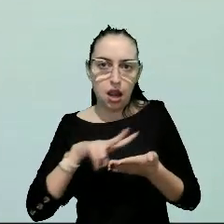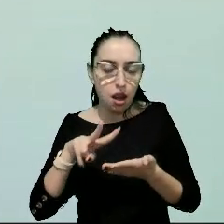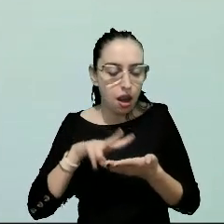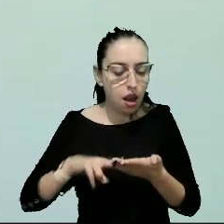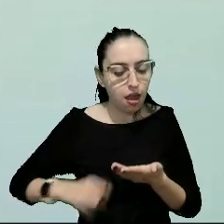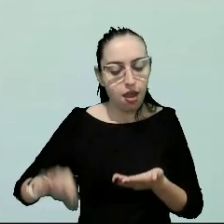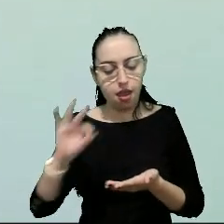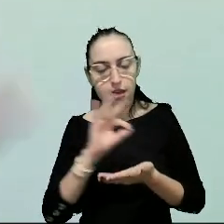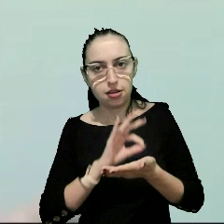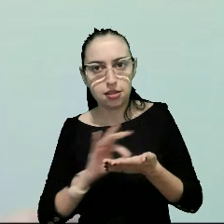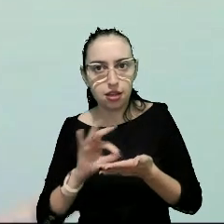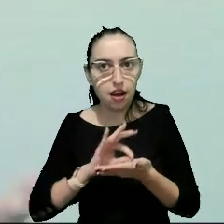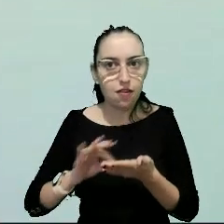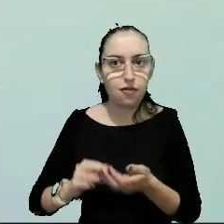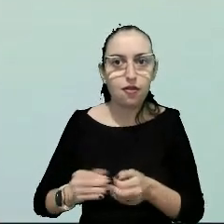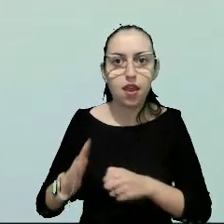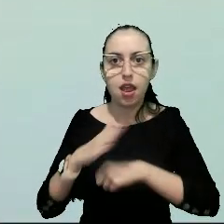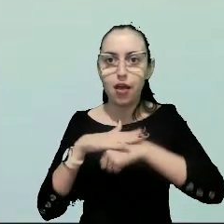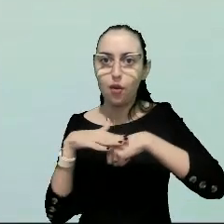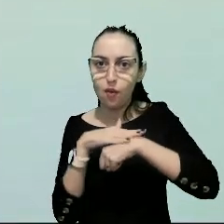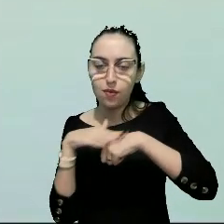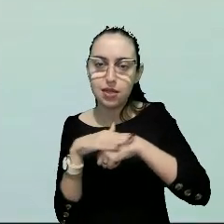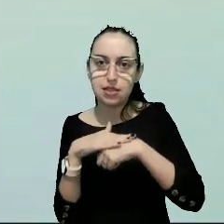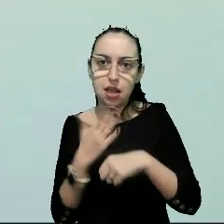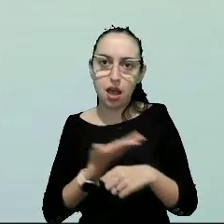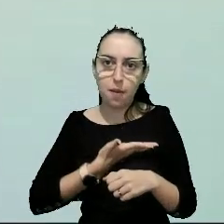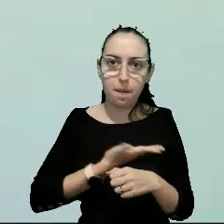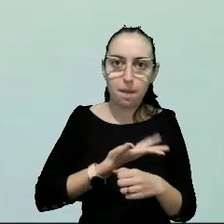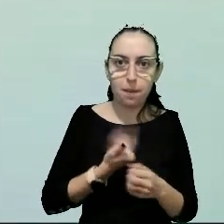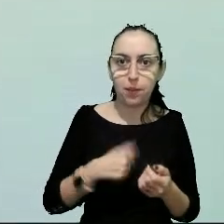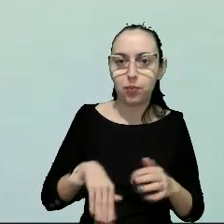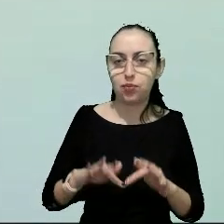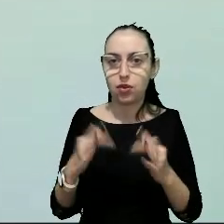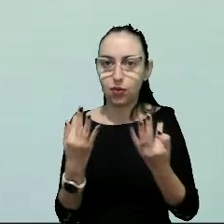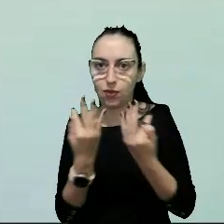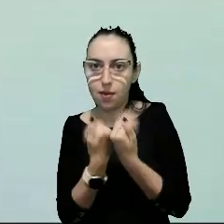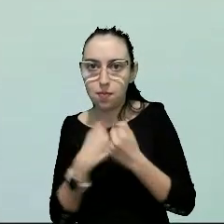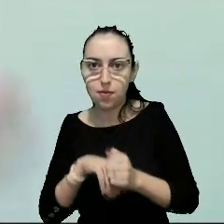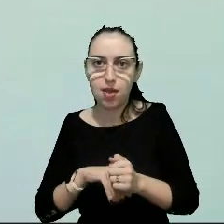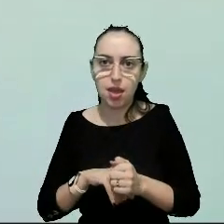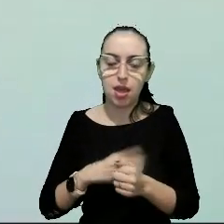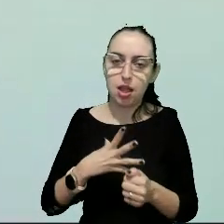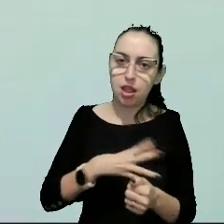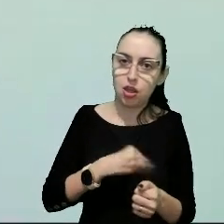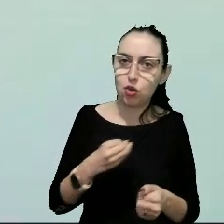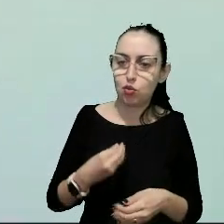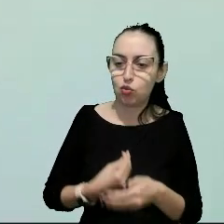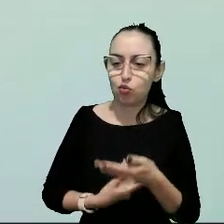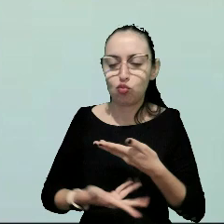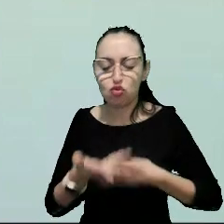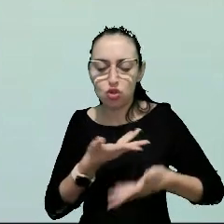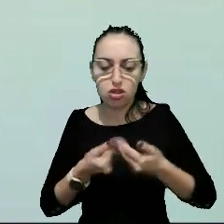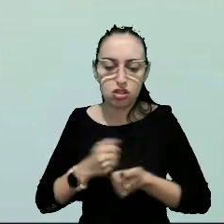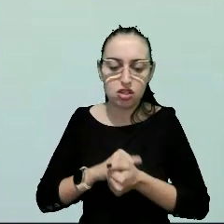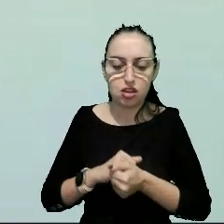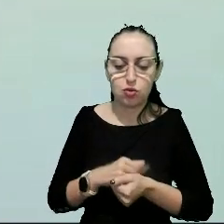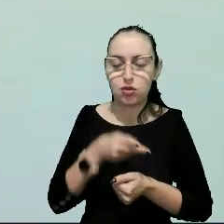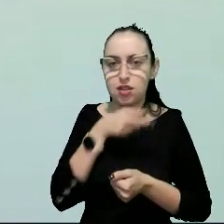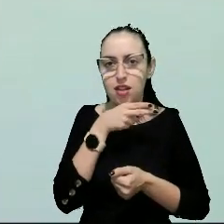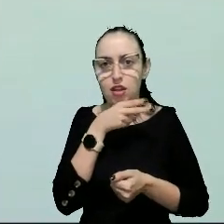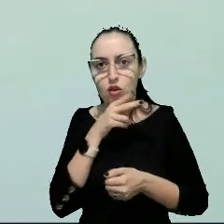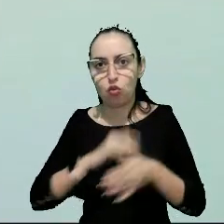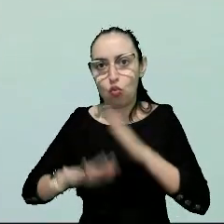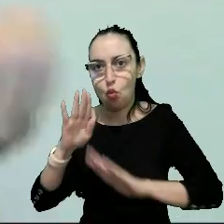é ler, é escrever, é conversar com meu companheiro, com meus filhos, é curtir meus netos,